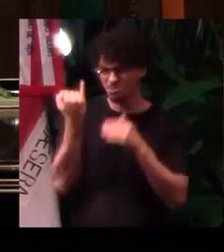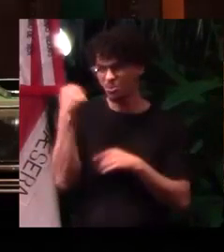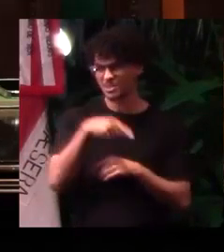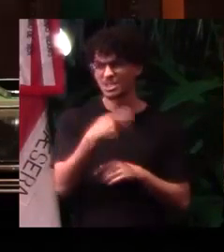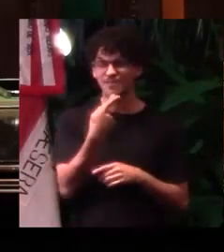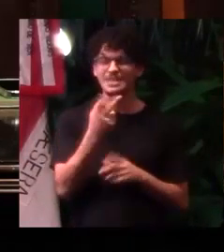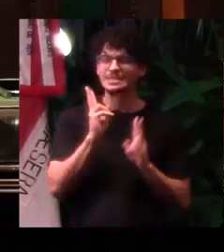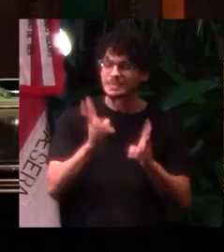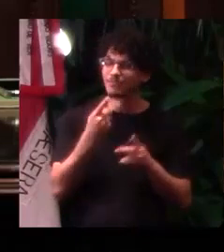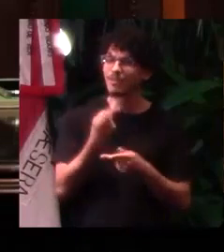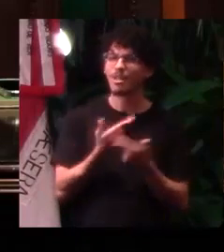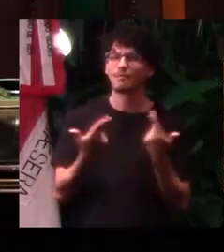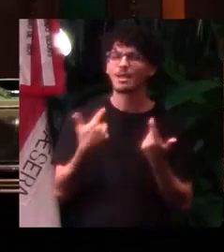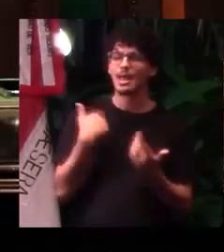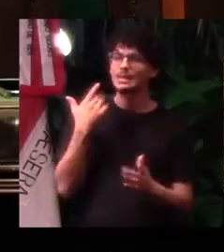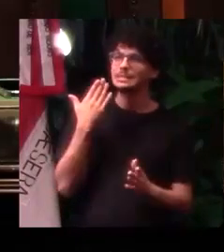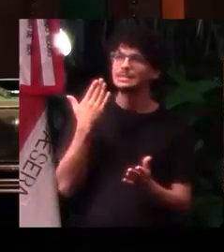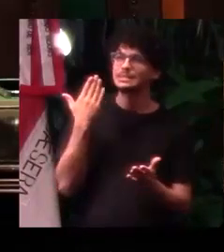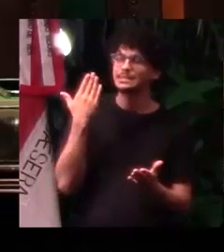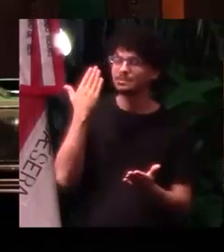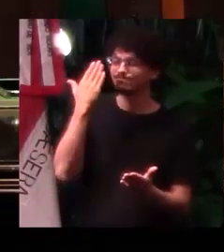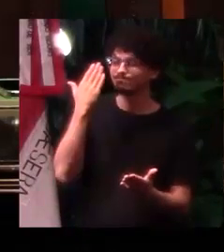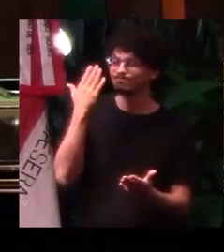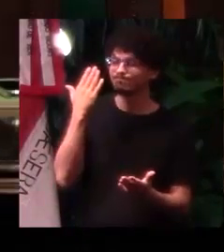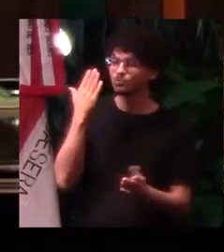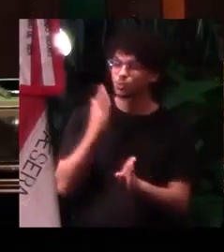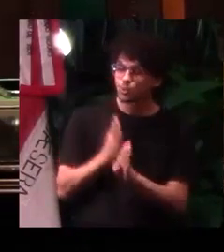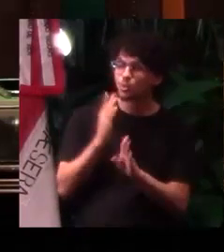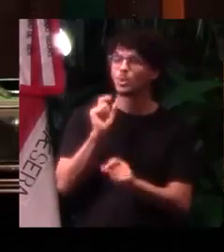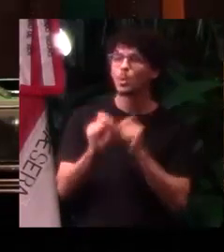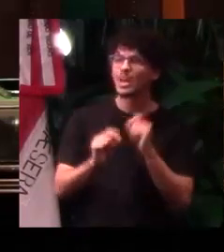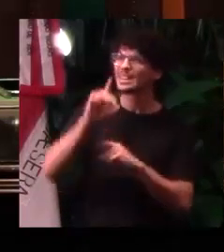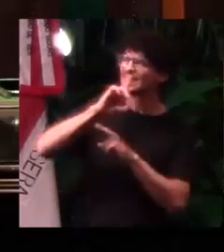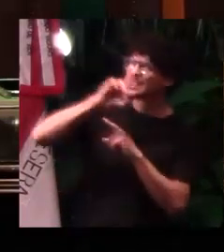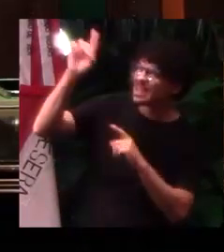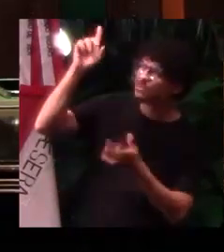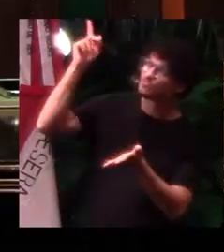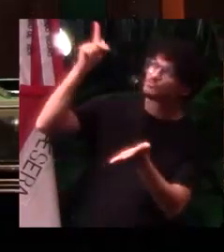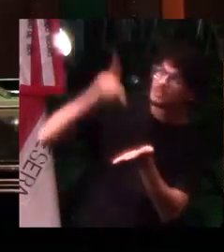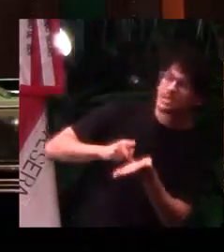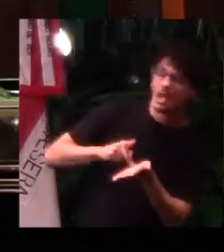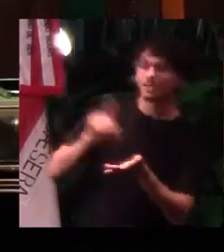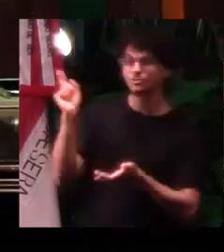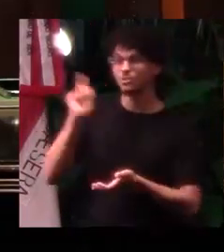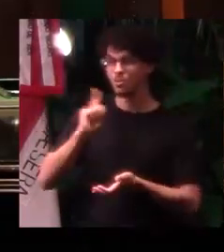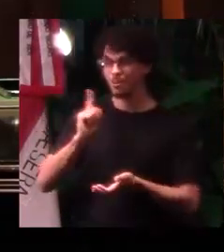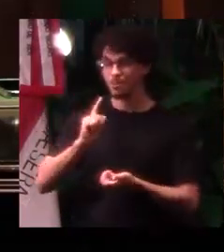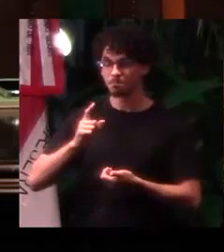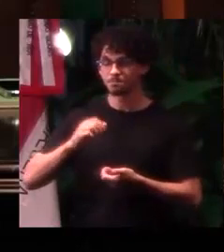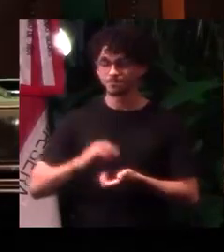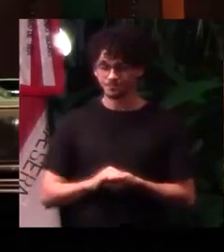Ele várias vezes disse isso. Mas essa questão,